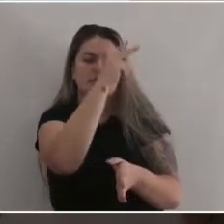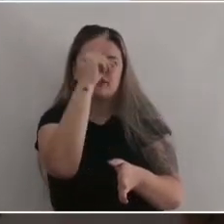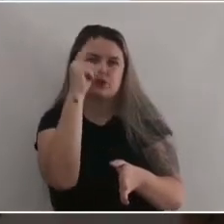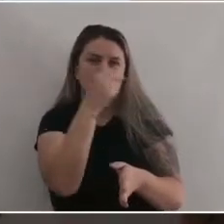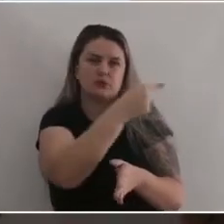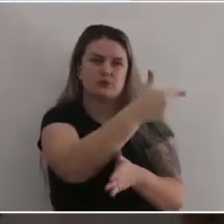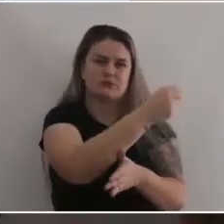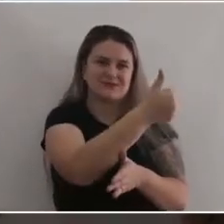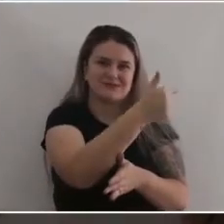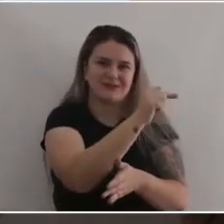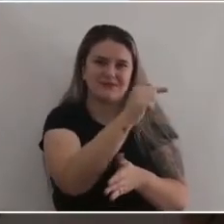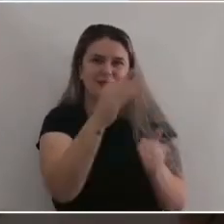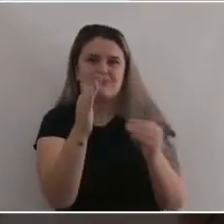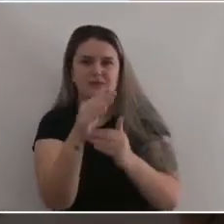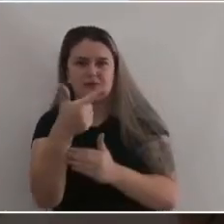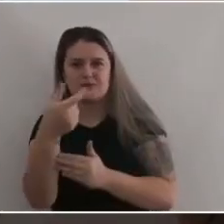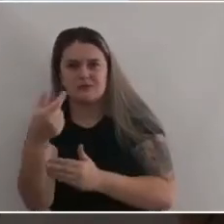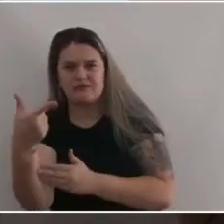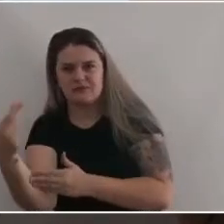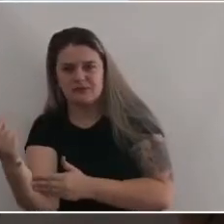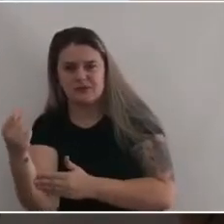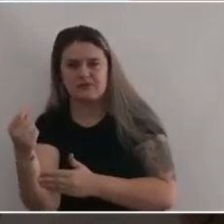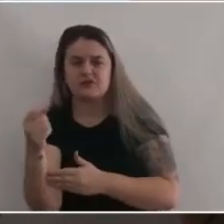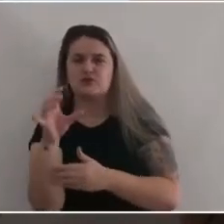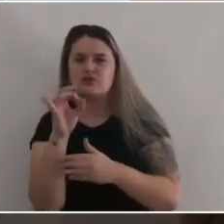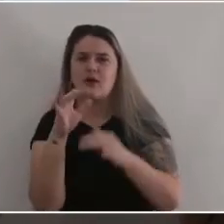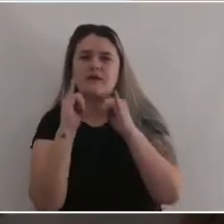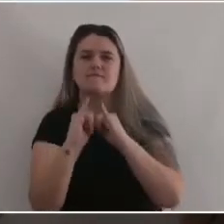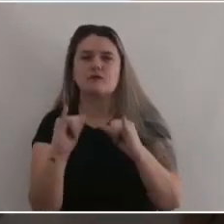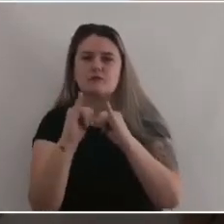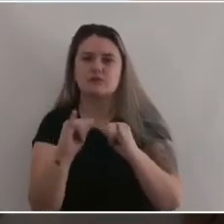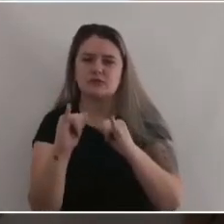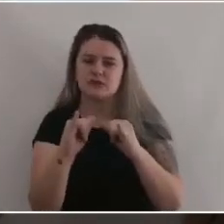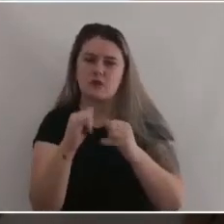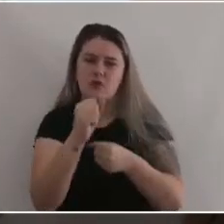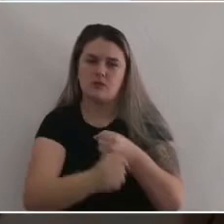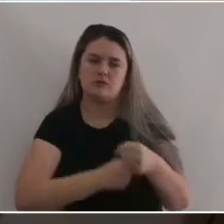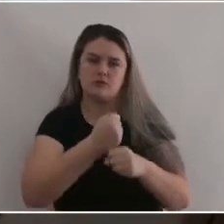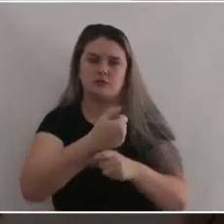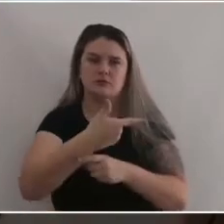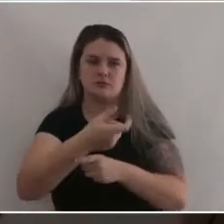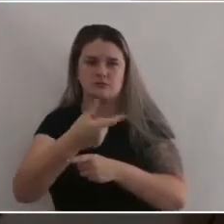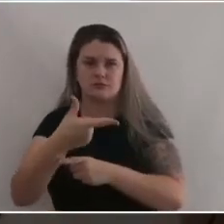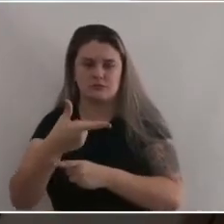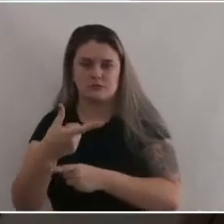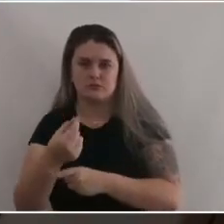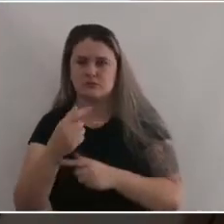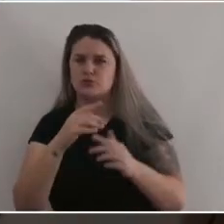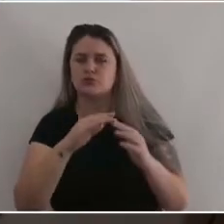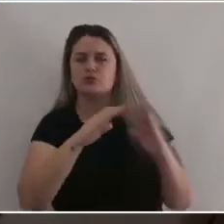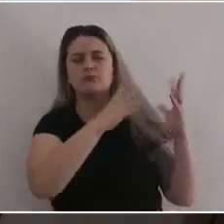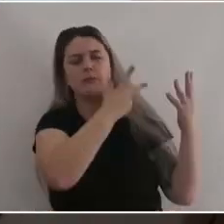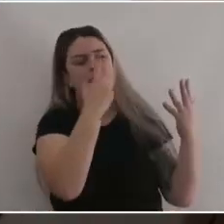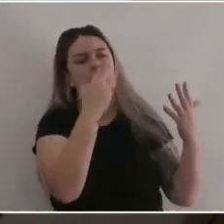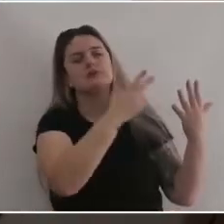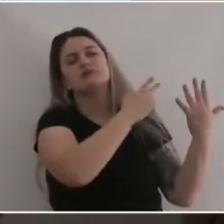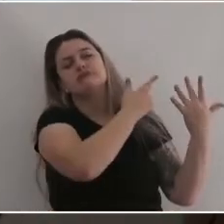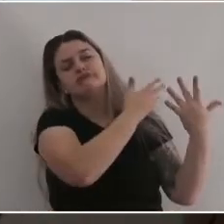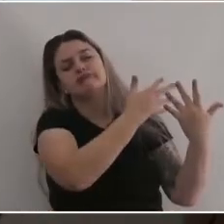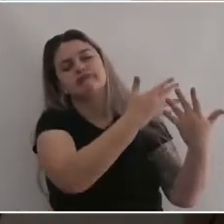números, não só do quadrimestre, não só do exercício de 2020, mas como um todo